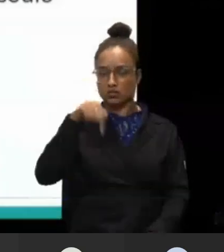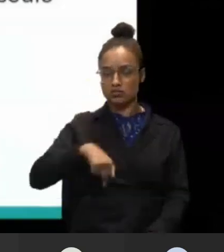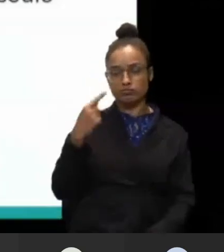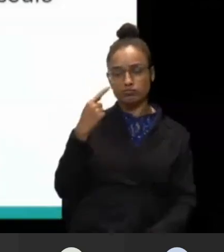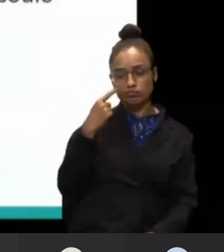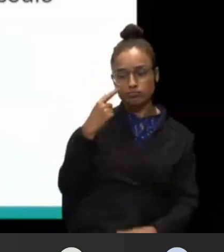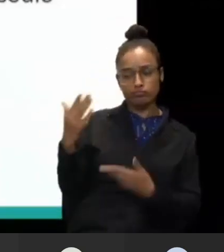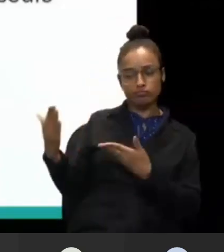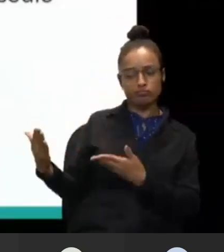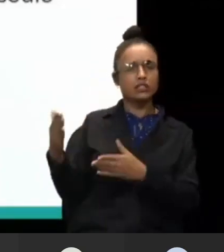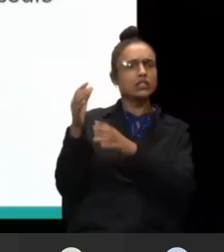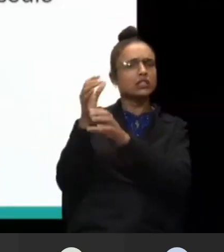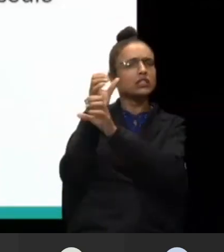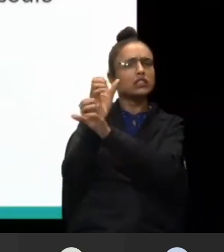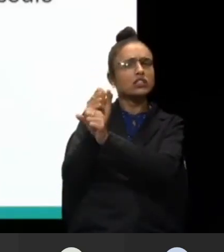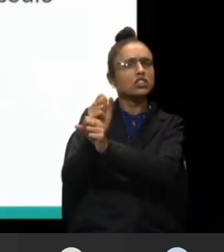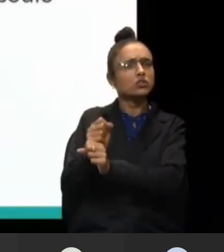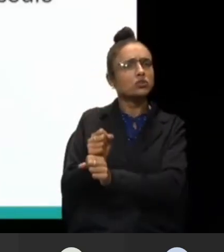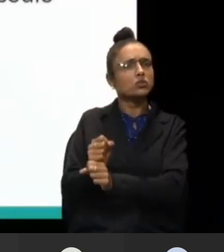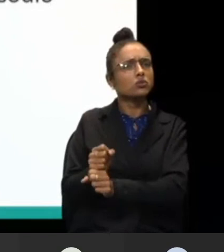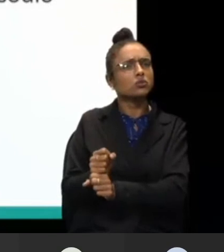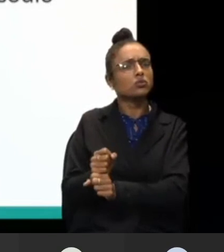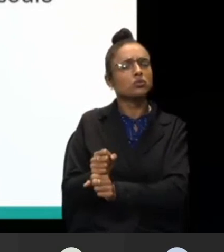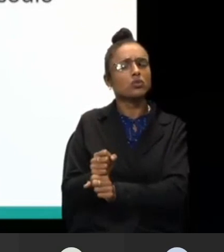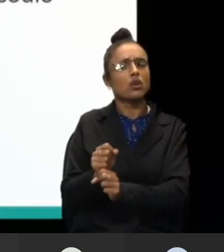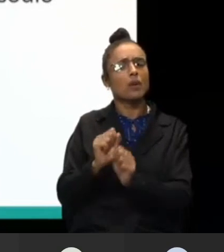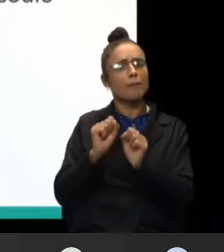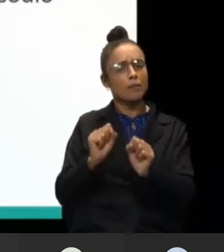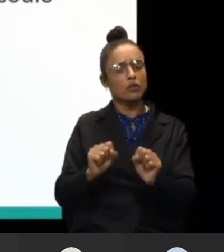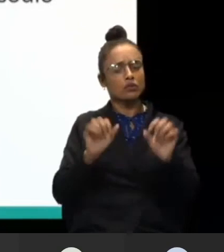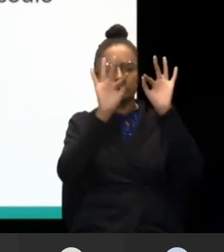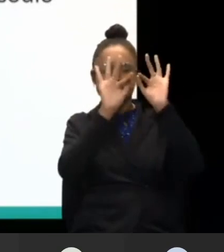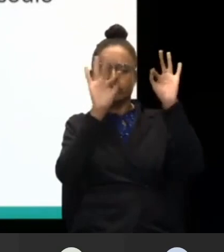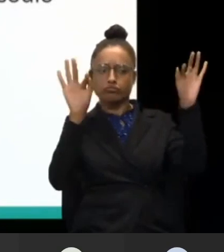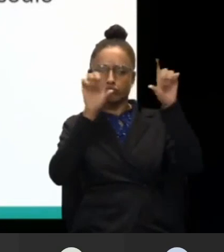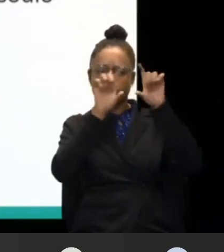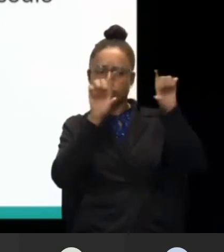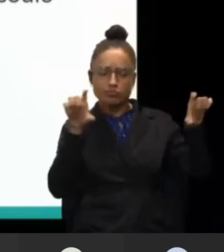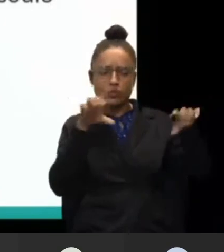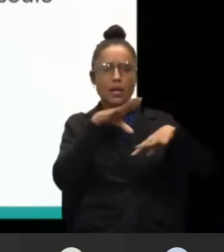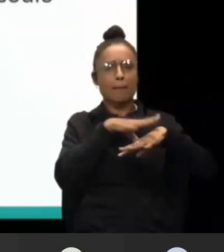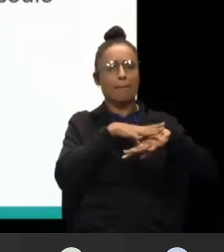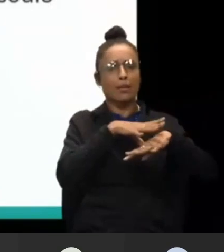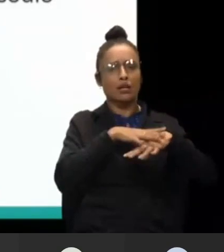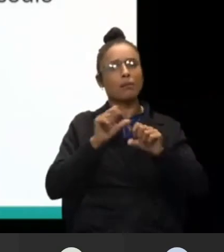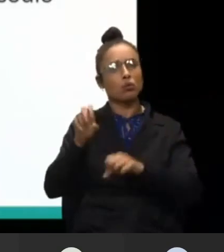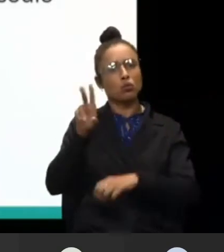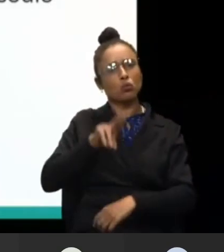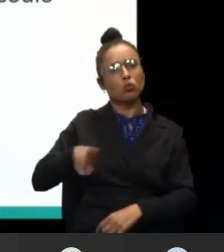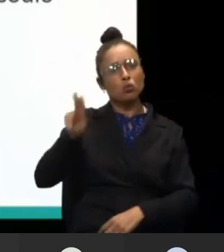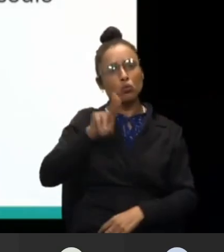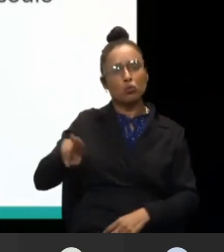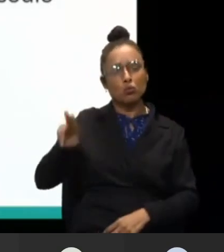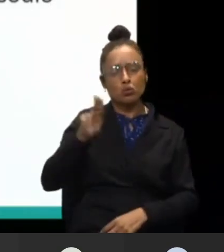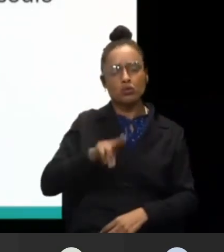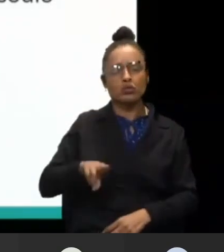Observe-se os cálculos. Nós podemos utilizar as seguintes fórmulas para a realização de tais cálculos.